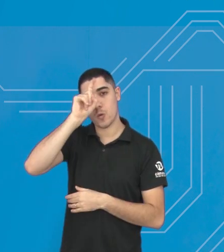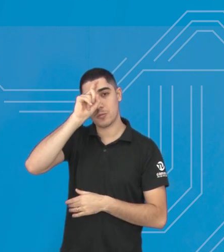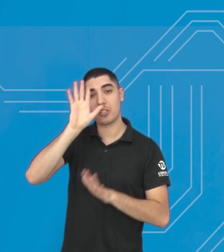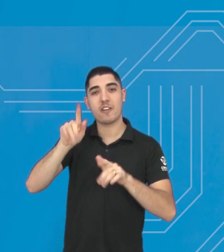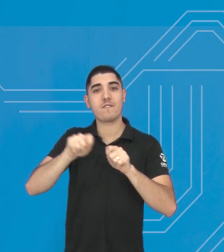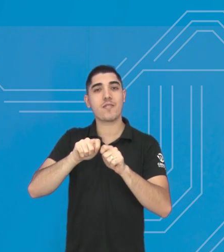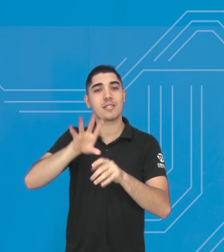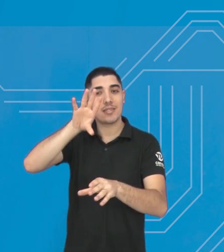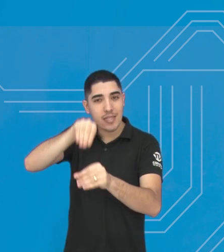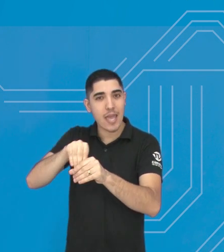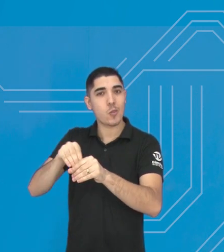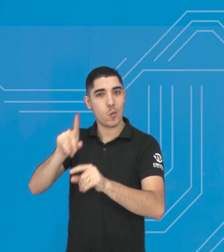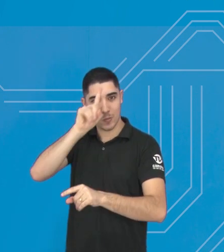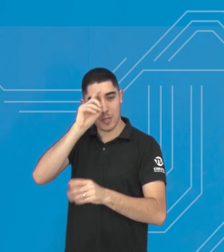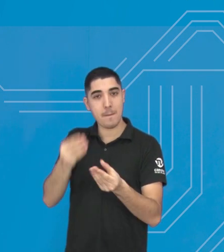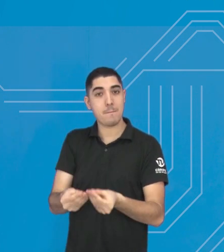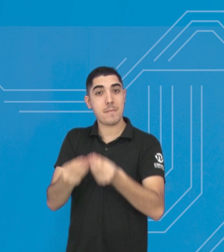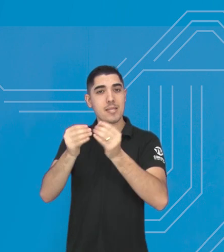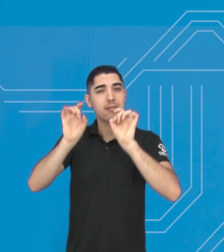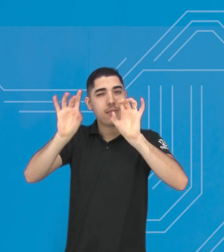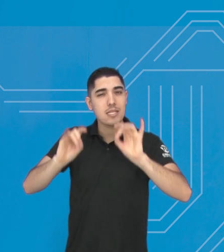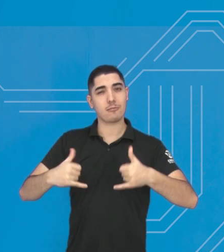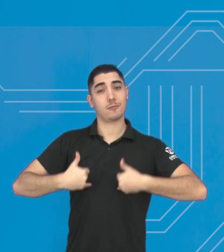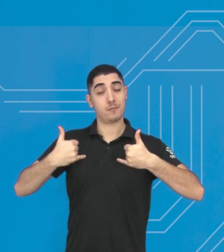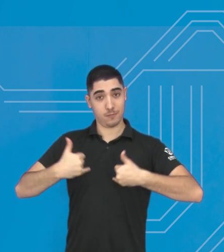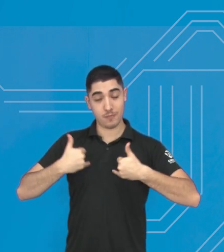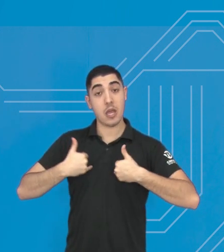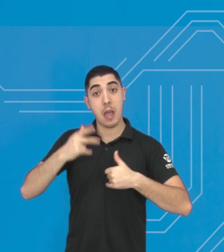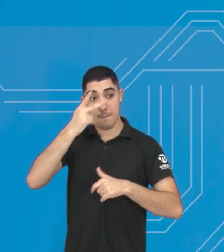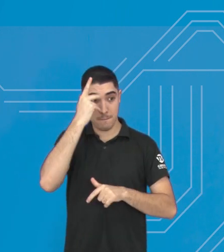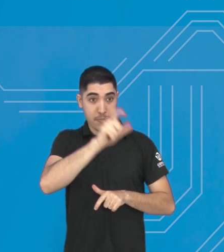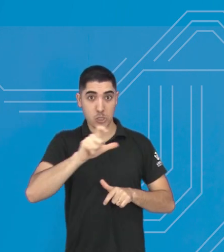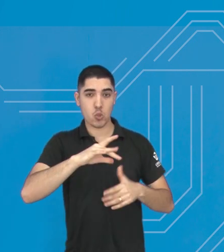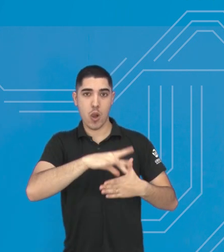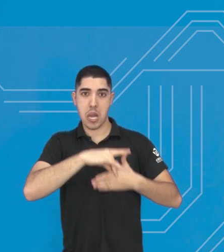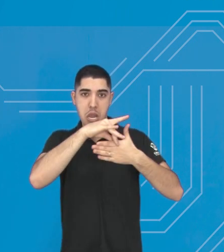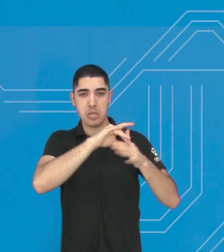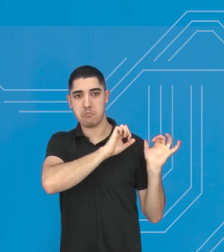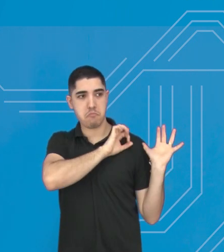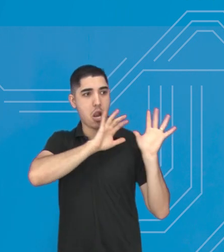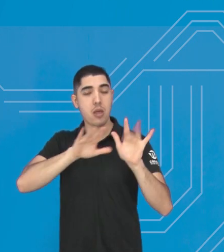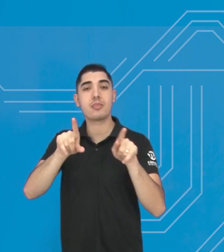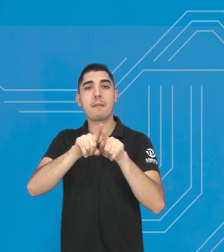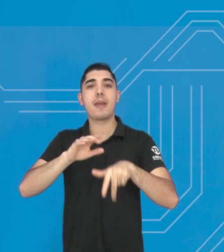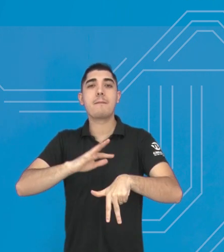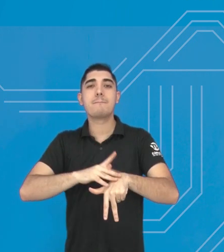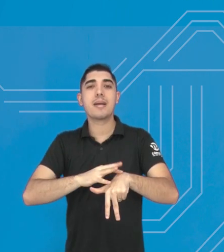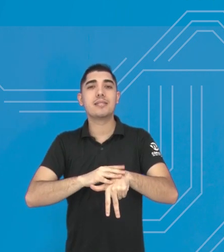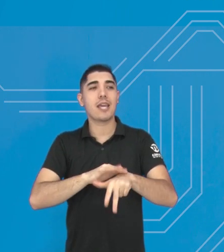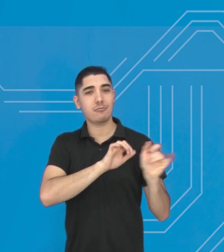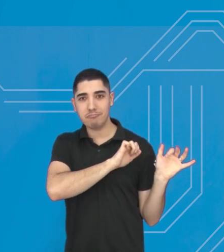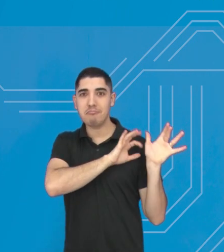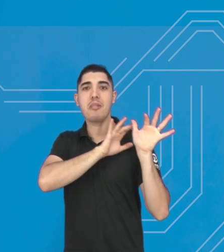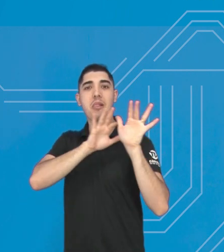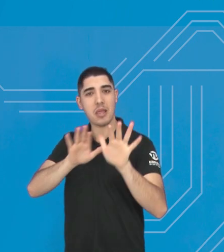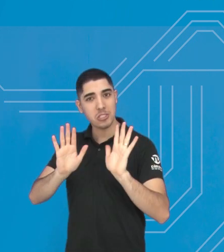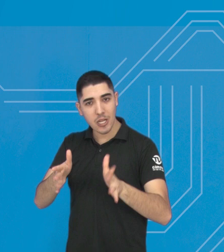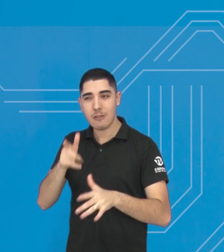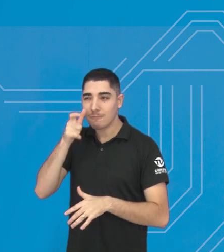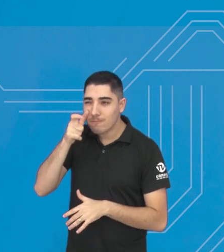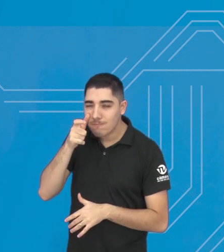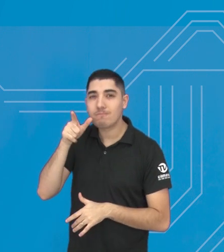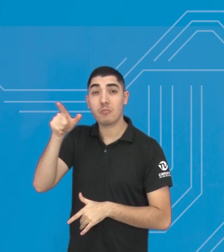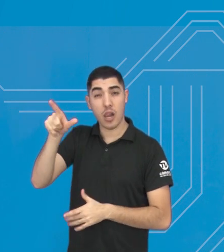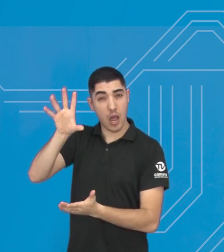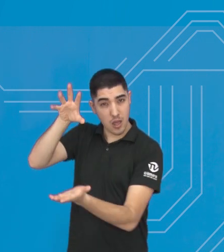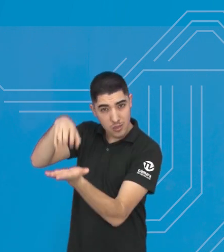José, o hospital realizou uma missa de aniversário que contou com a presença de autoridades e pacientes que encontraram na